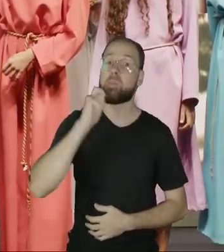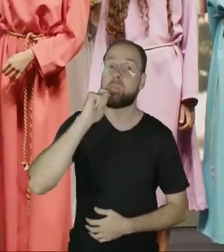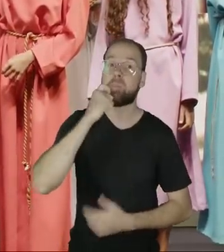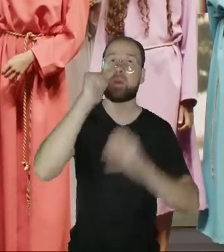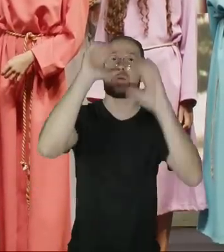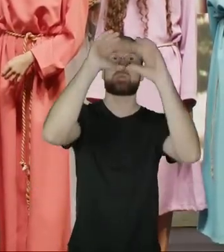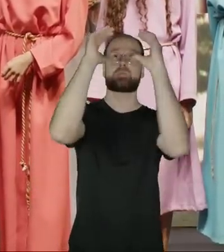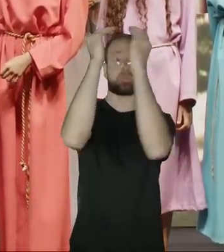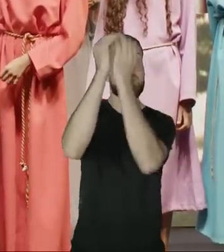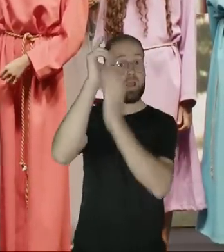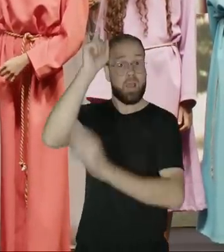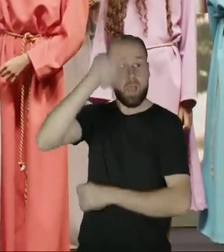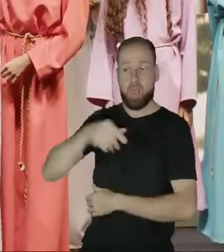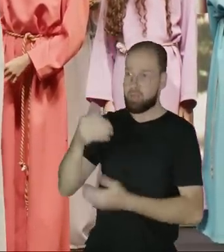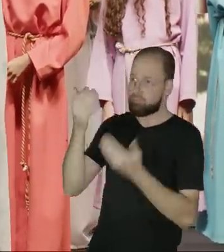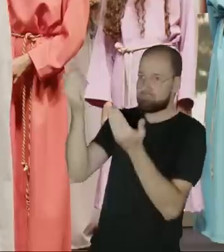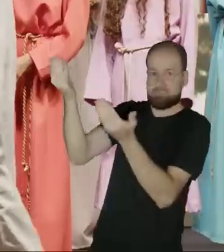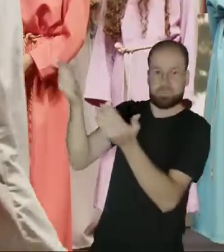És tu, Jesus.